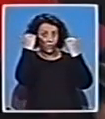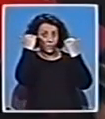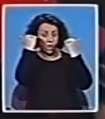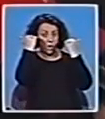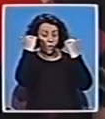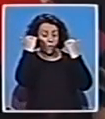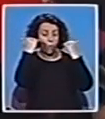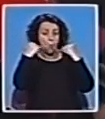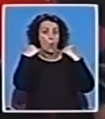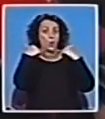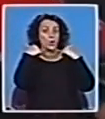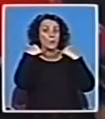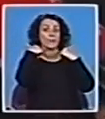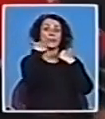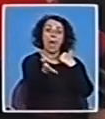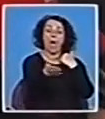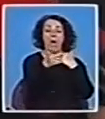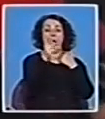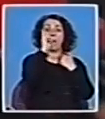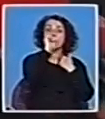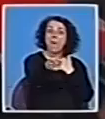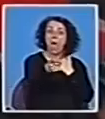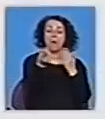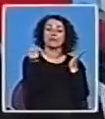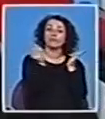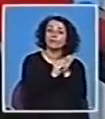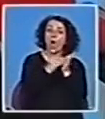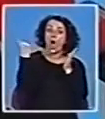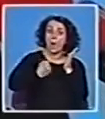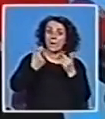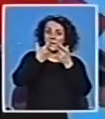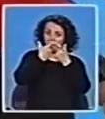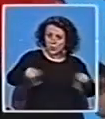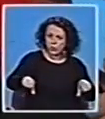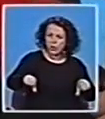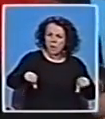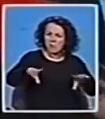cedida, a obrigatoriedade do envio da fatura não tem este sentido. Como é que podem